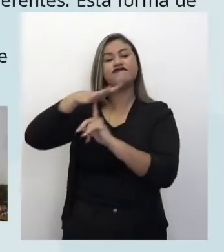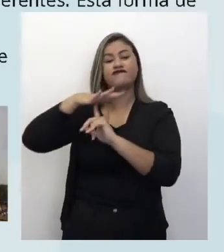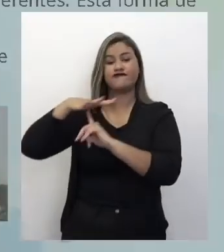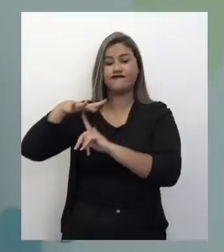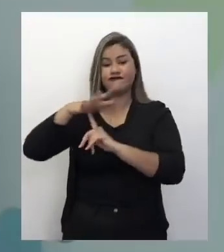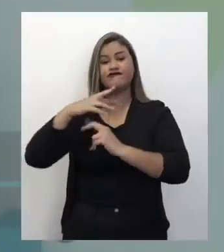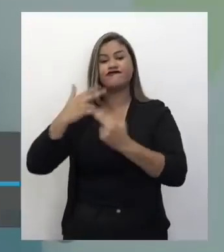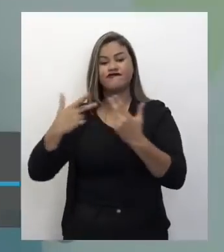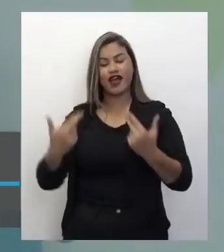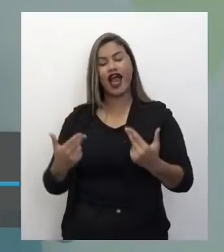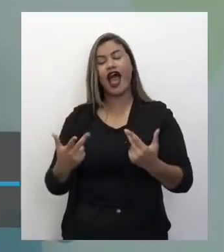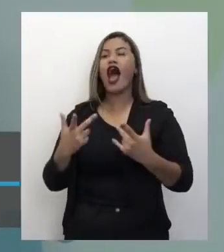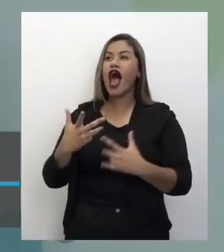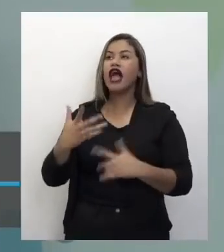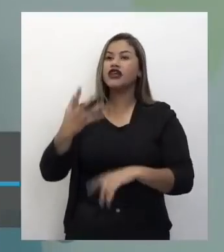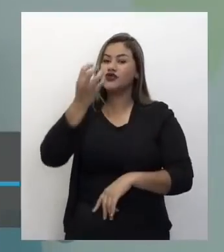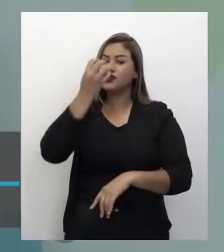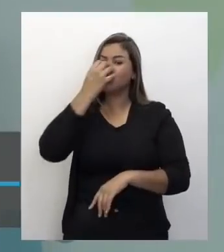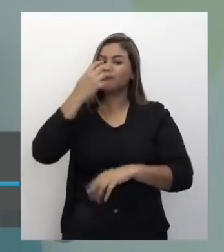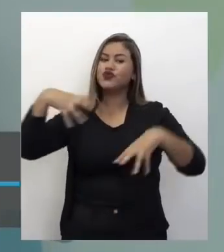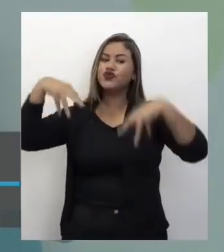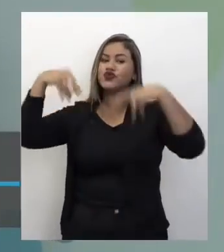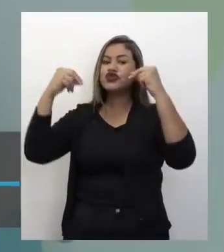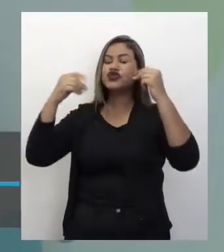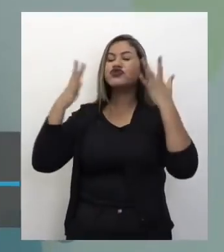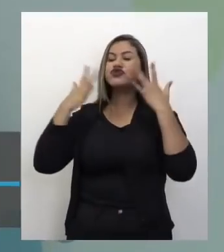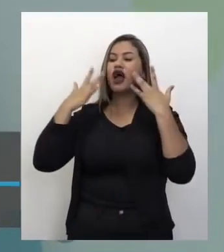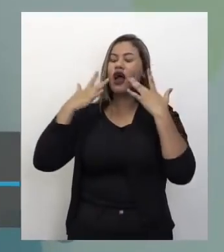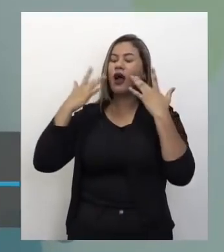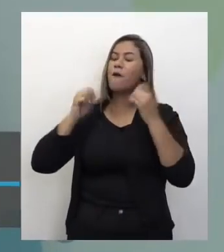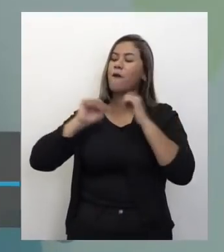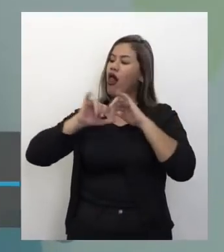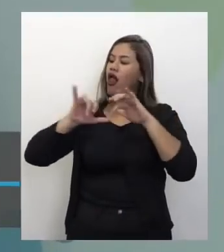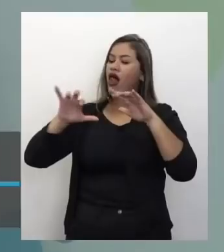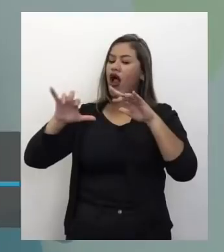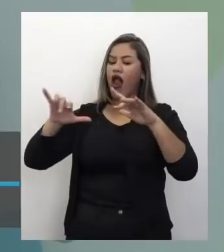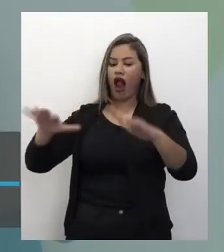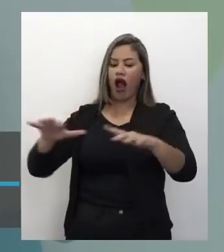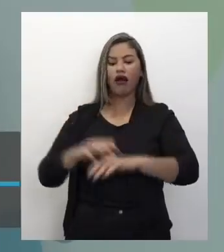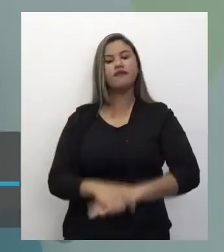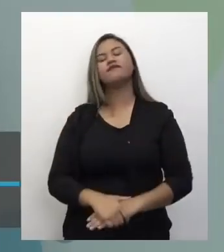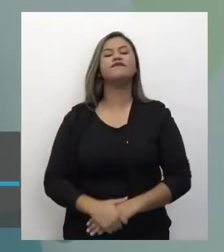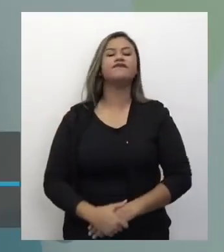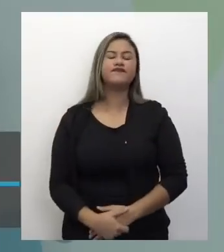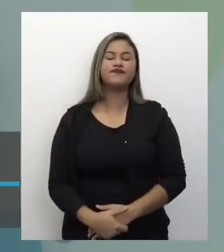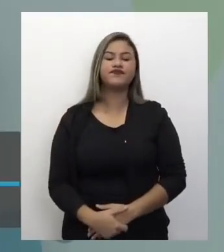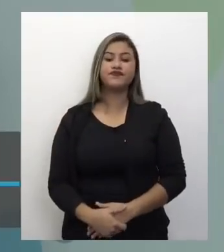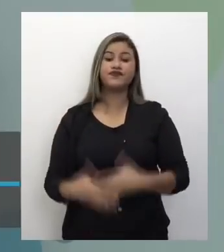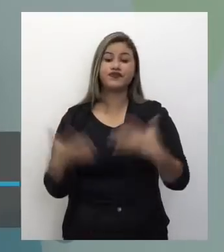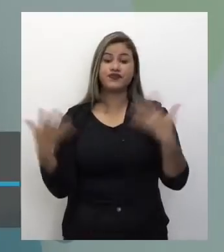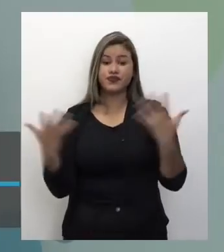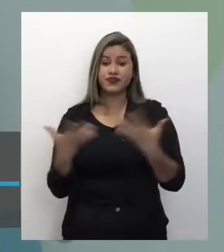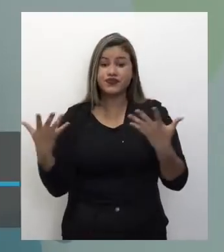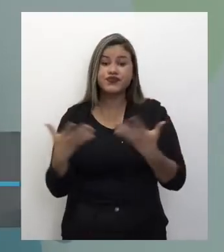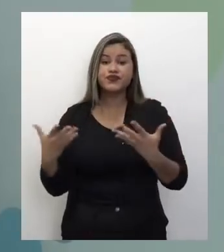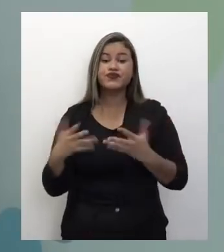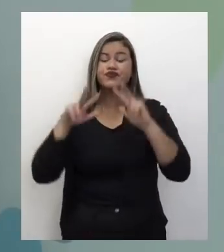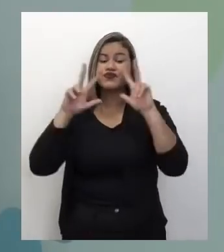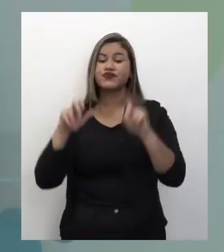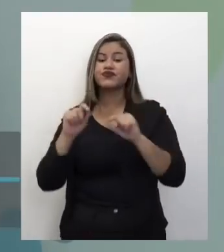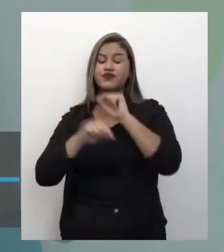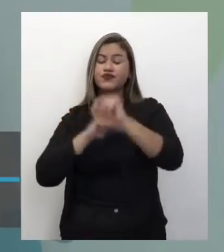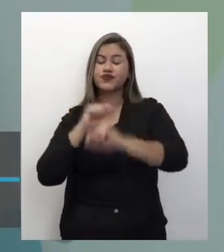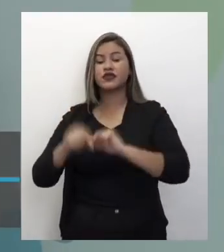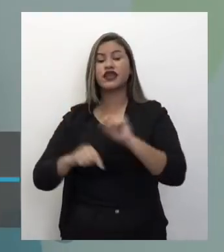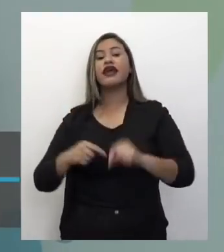tá certo? Vamos lá, passando para a próxima. E a gente vai falar do circo contemporâneo. Lembra que a gente perguntou, existem vários tipos